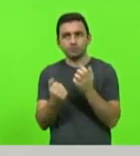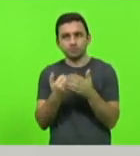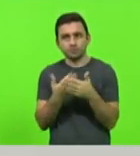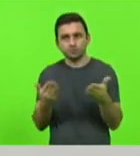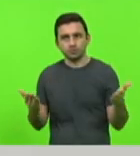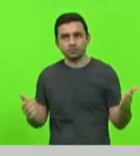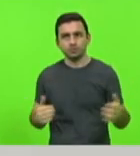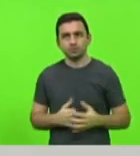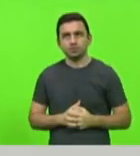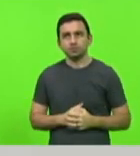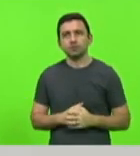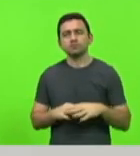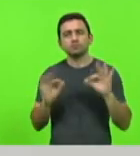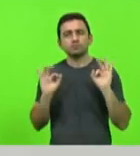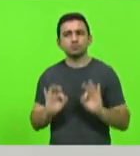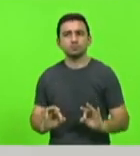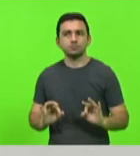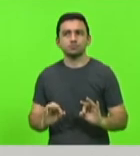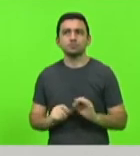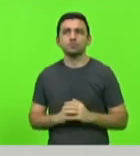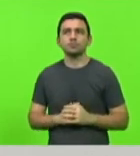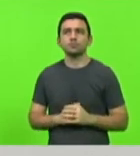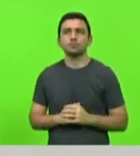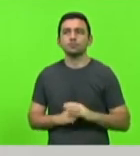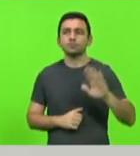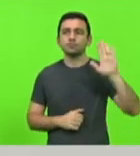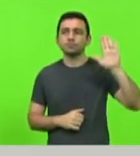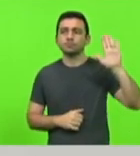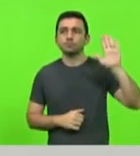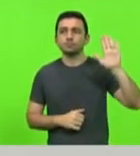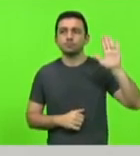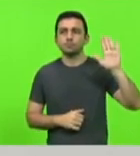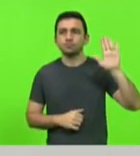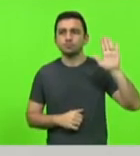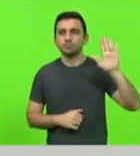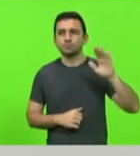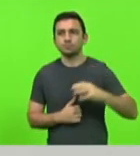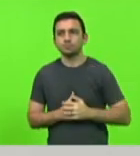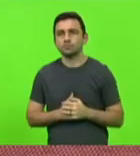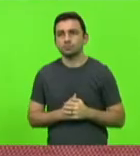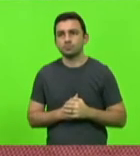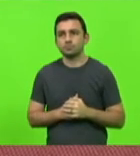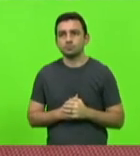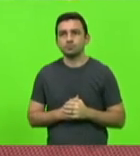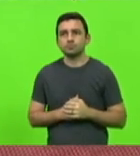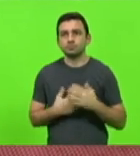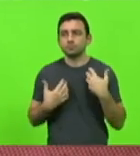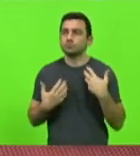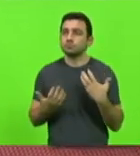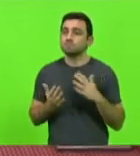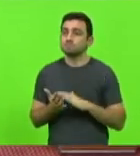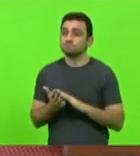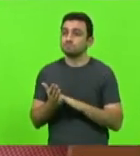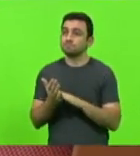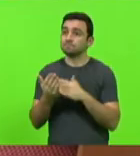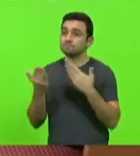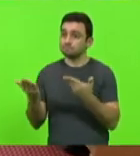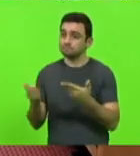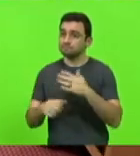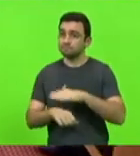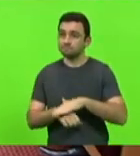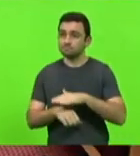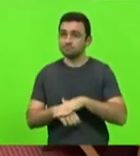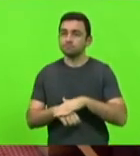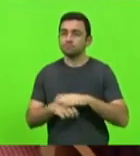tenho certeza, por favor, senhor deputado. Deputado Caropreso, eu quero parabenizá-lo pela sua atuação à